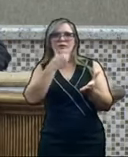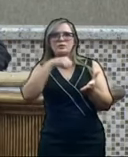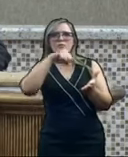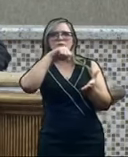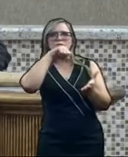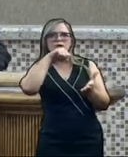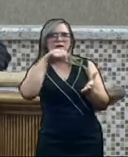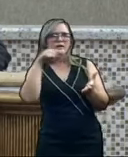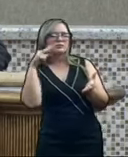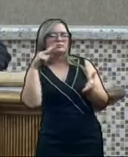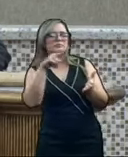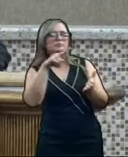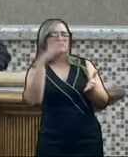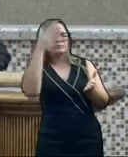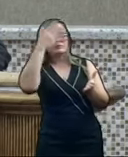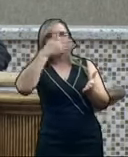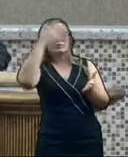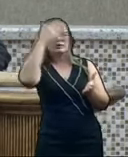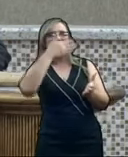ministra a bênção sobre